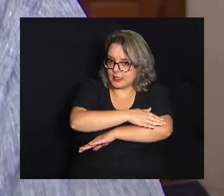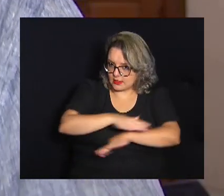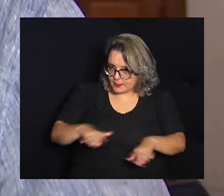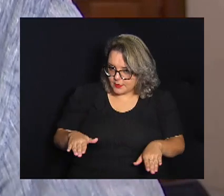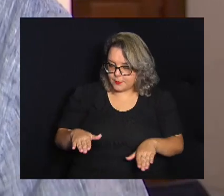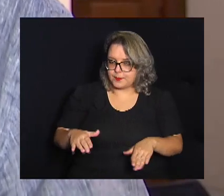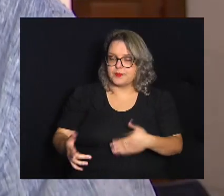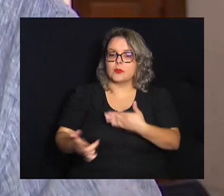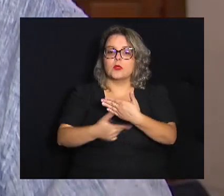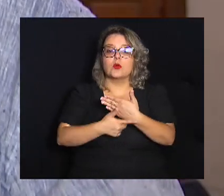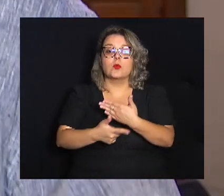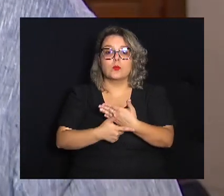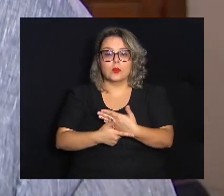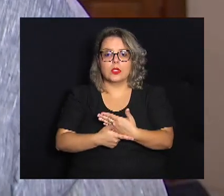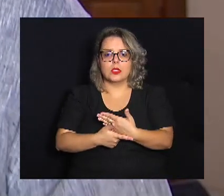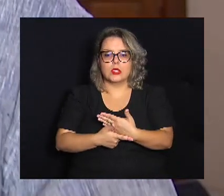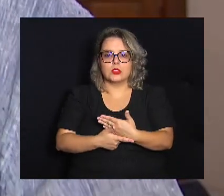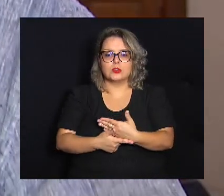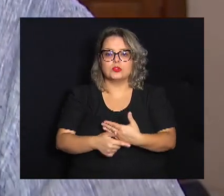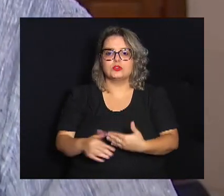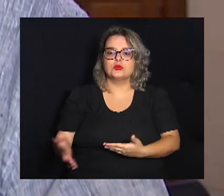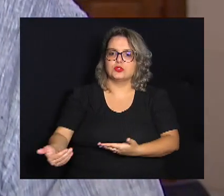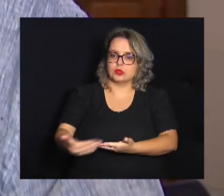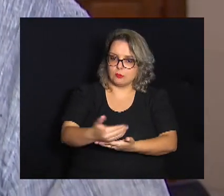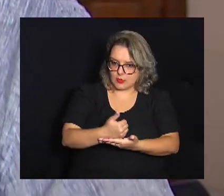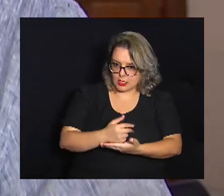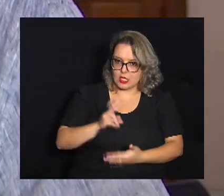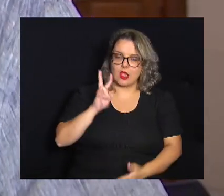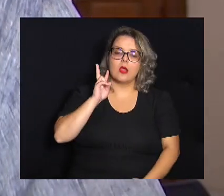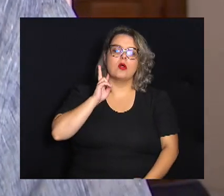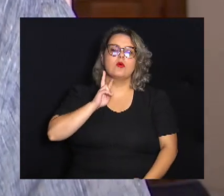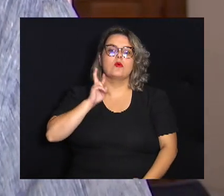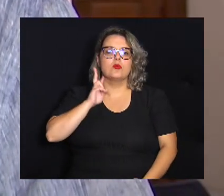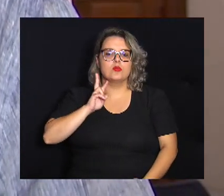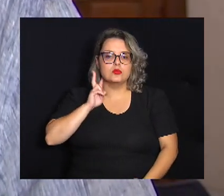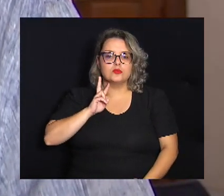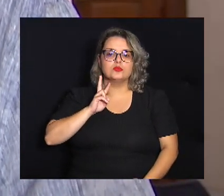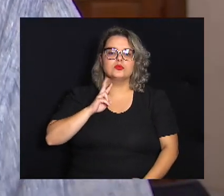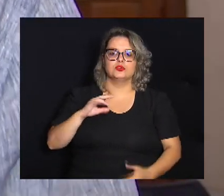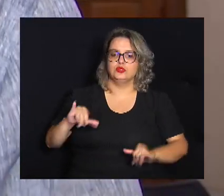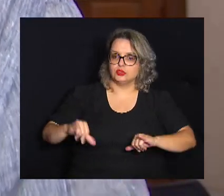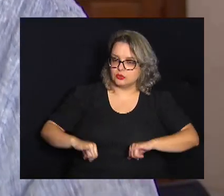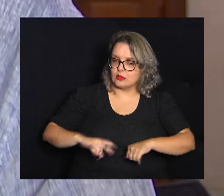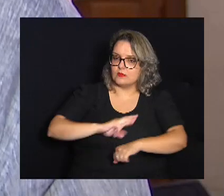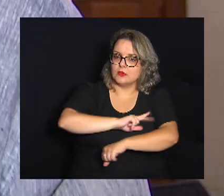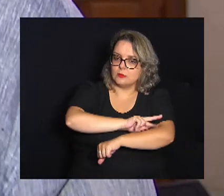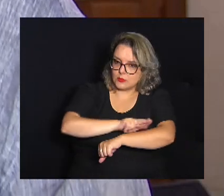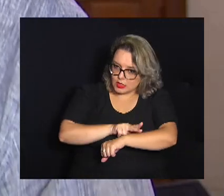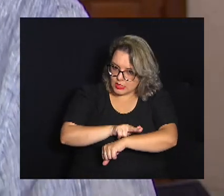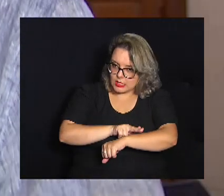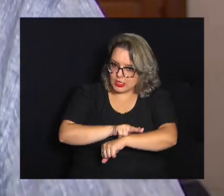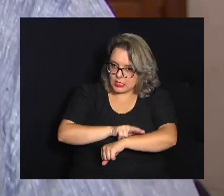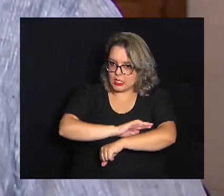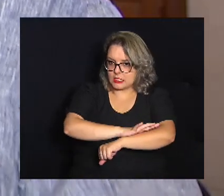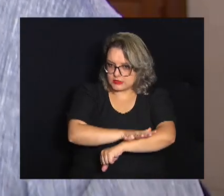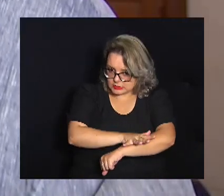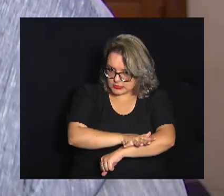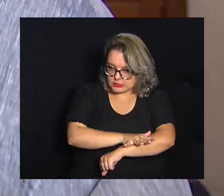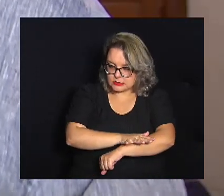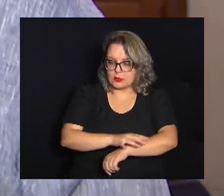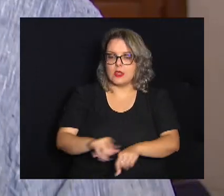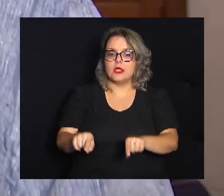o papel de, lá onde nós acolhemos as vítimas de racismo, né? E lá também que